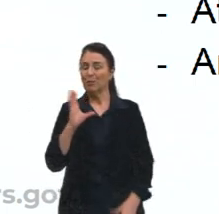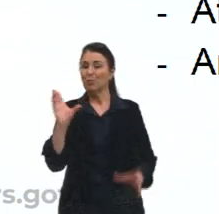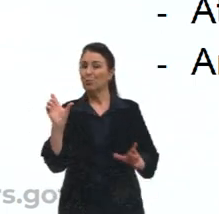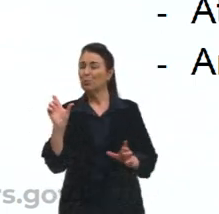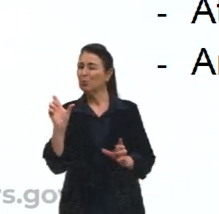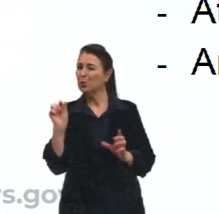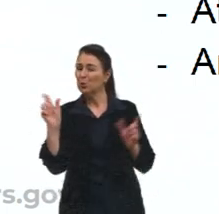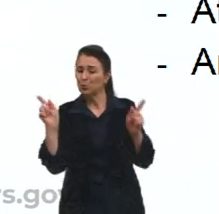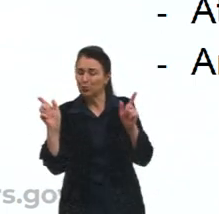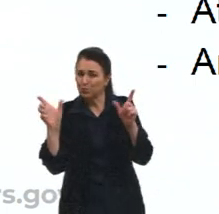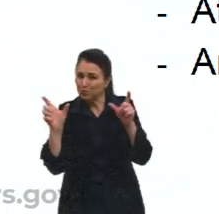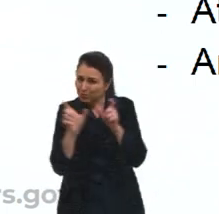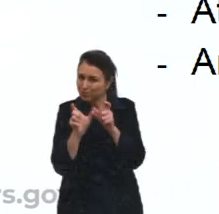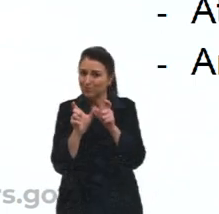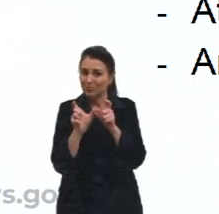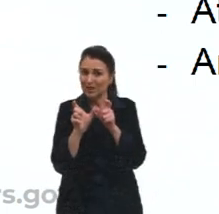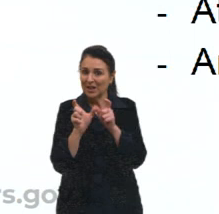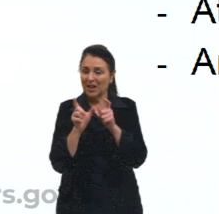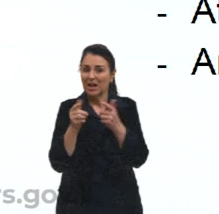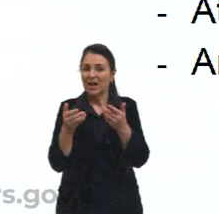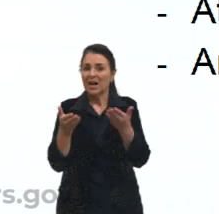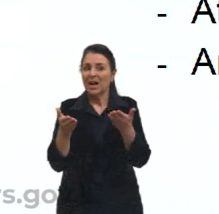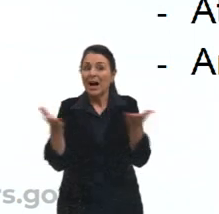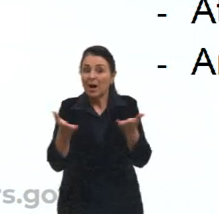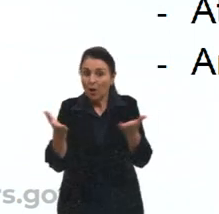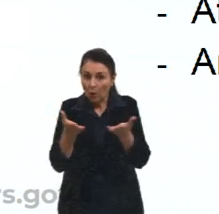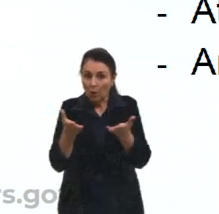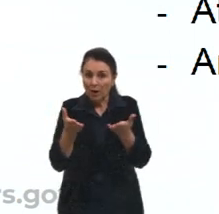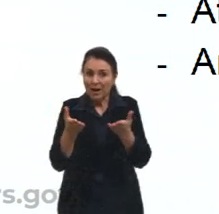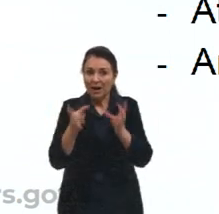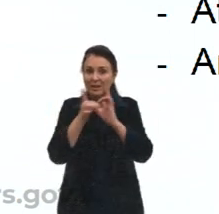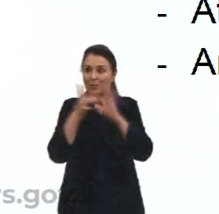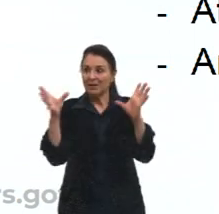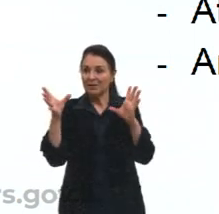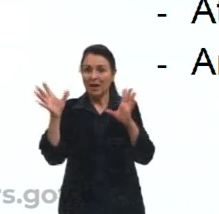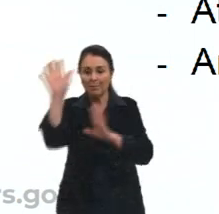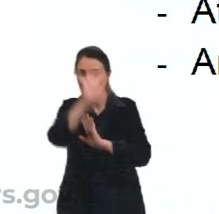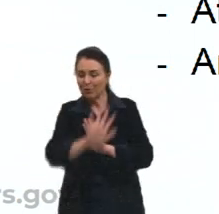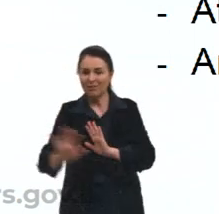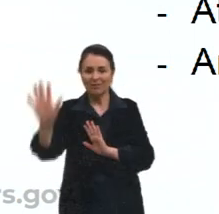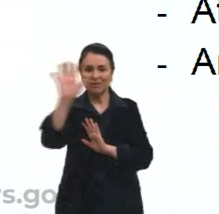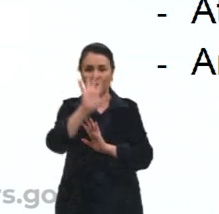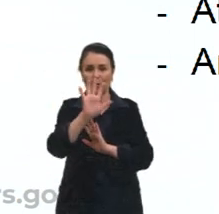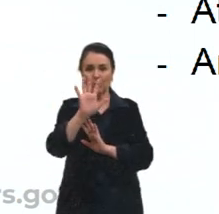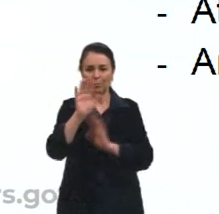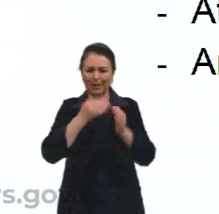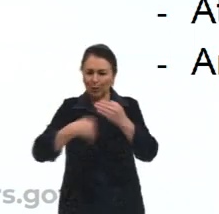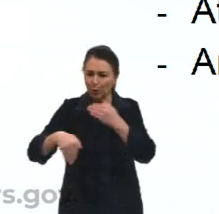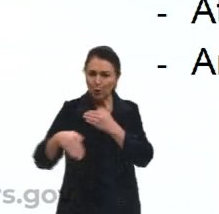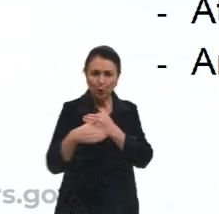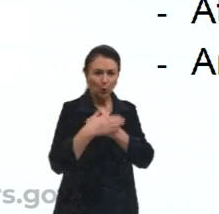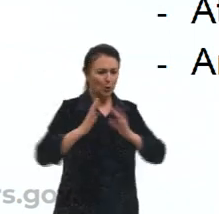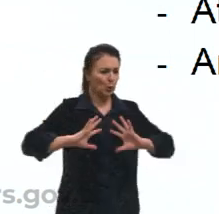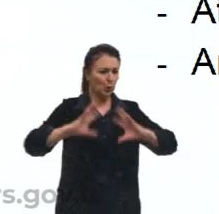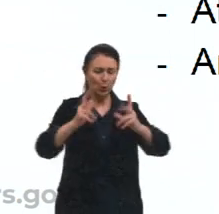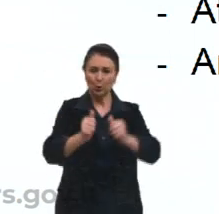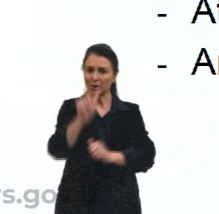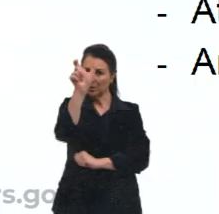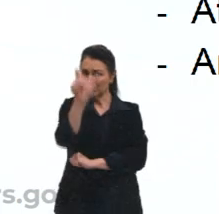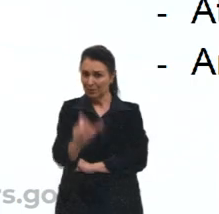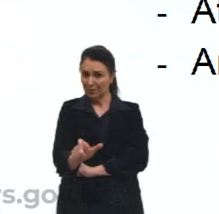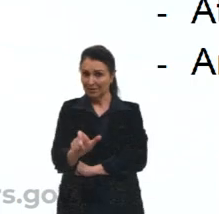atualmente Então a nossa democracia se pretende universal para todos na Grécia antiga né em Atenas